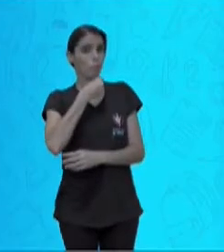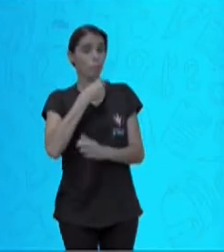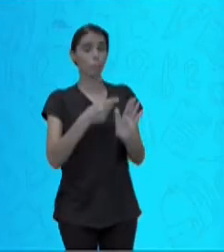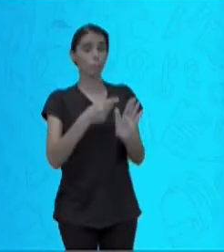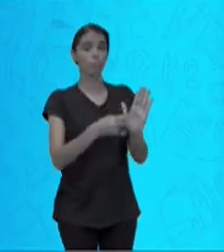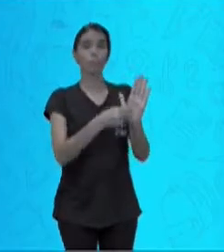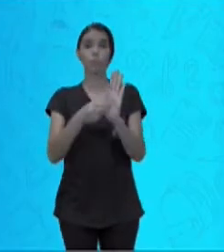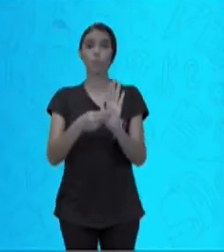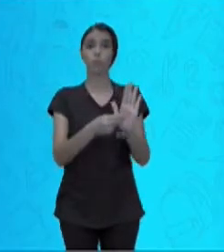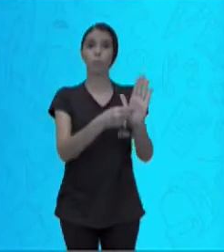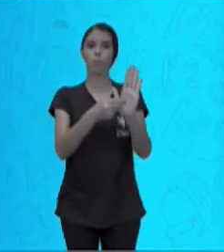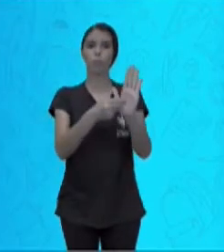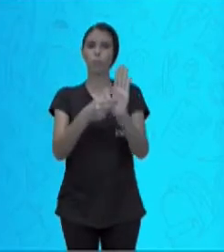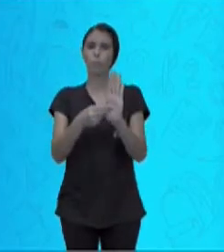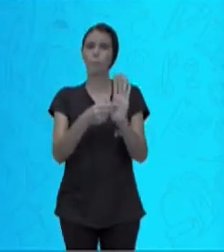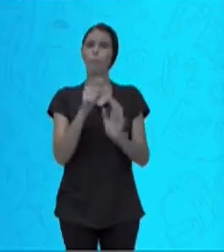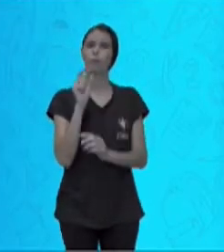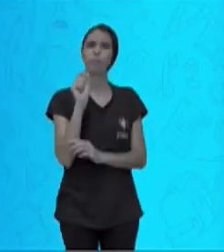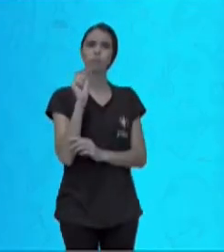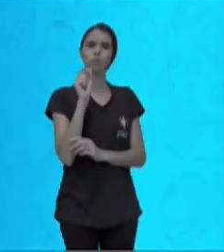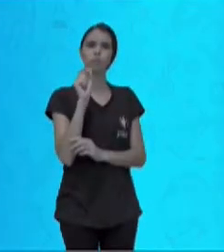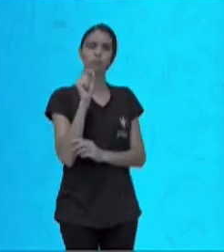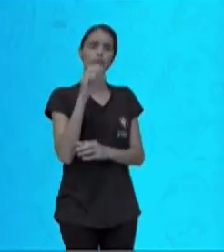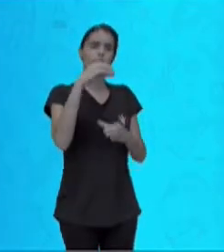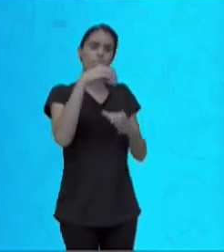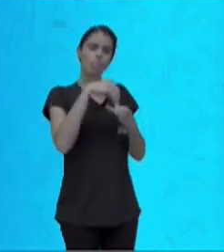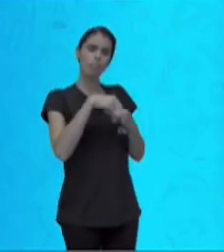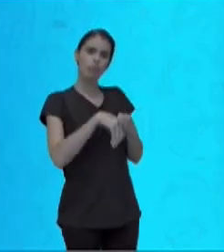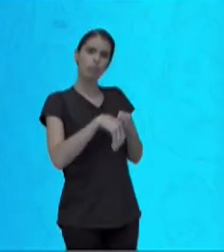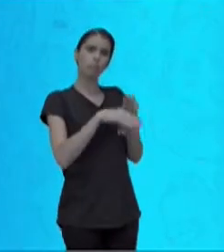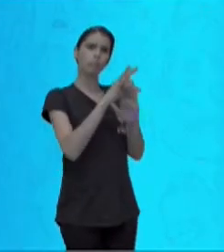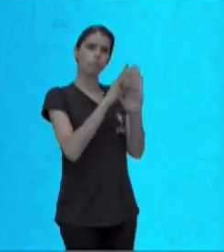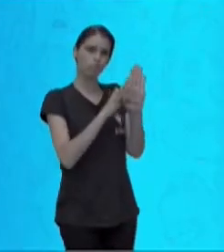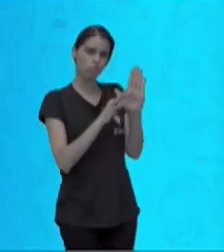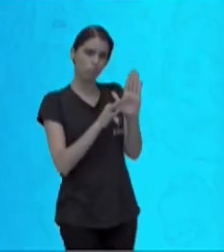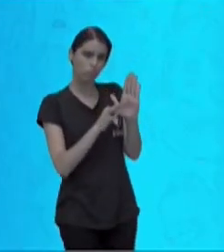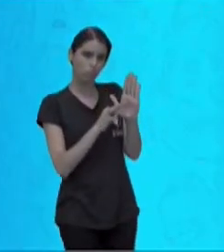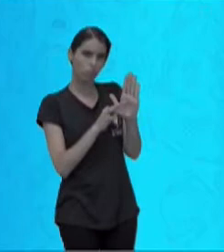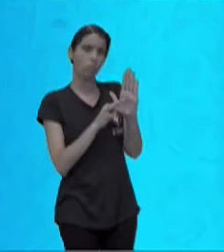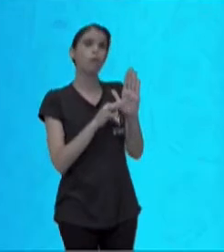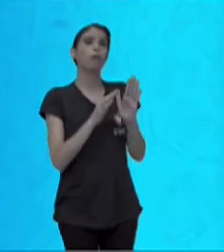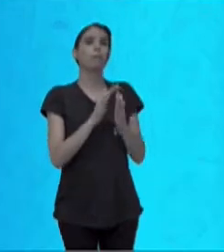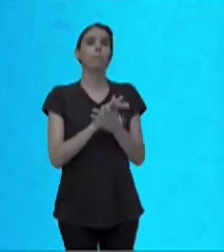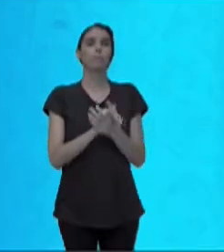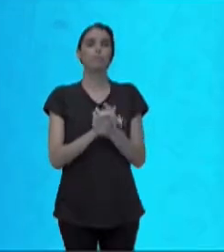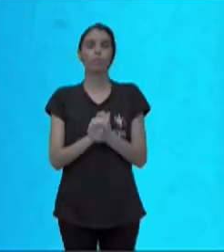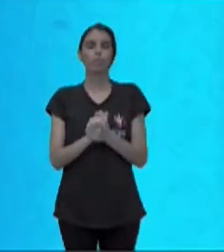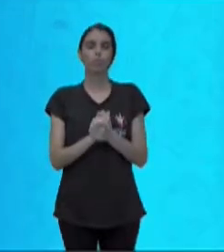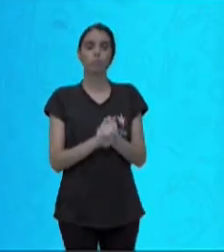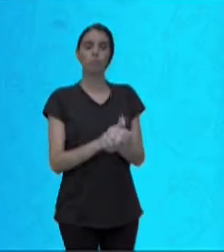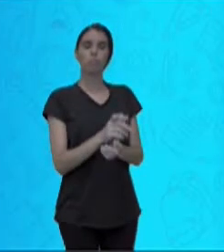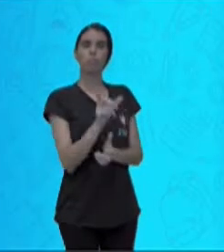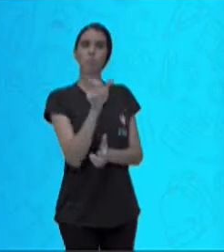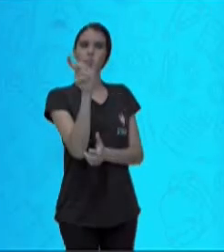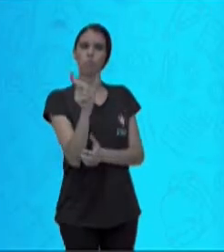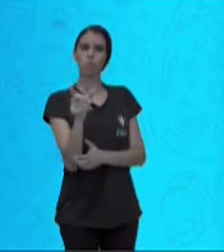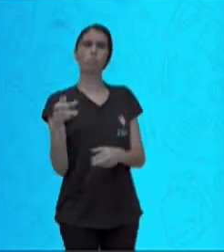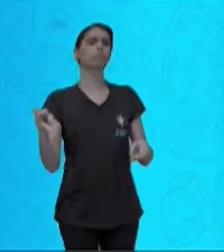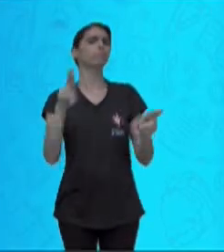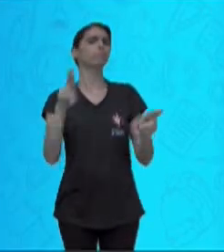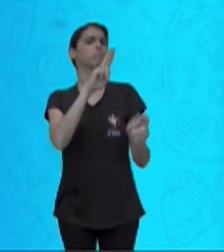aparecer inserida dentro da reportagem. E o entrevistador? O entrevistador ele é responsável